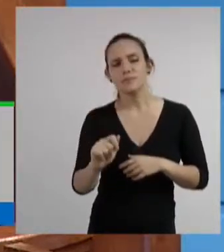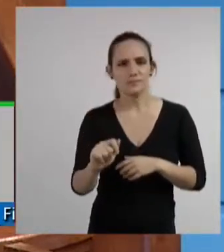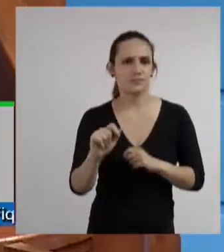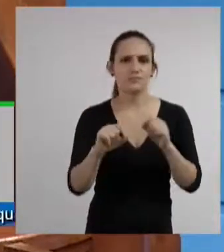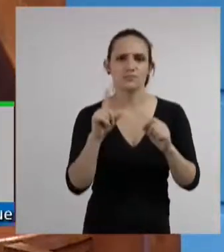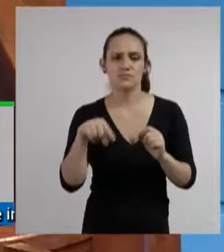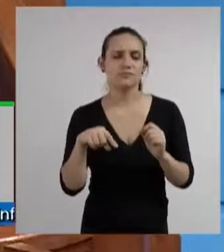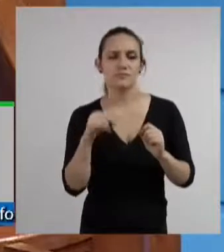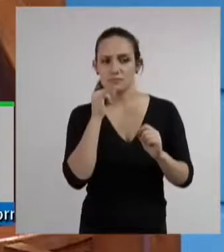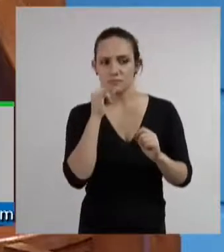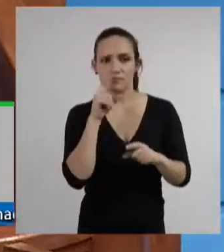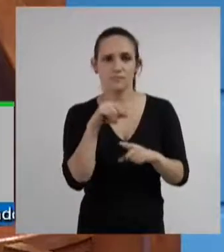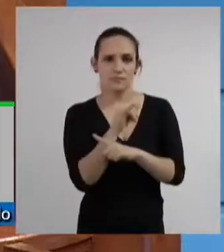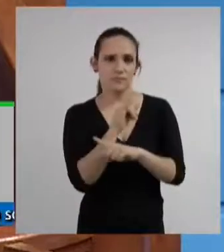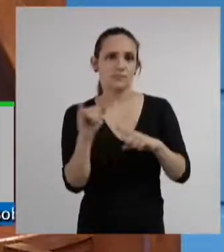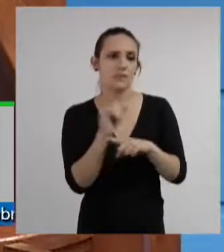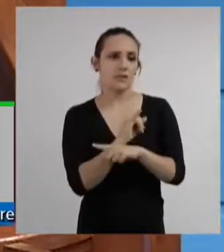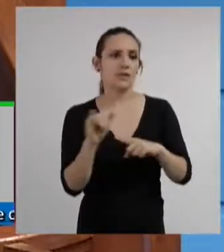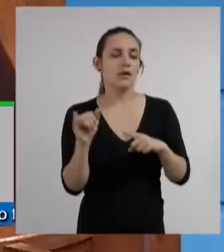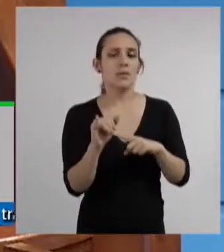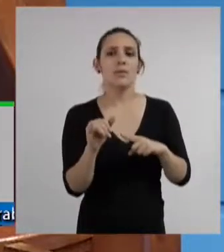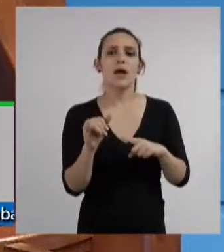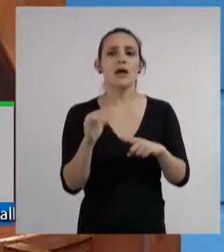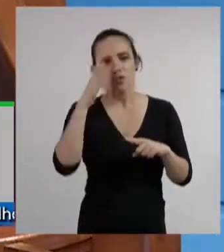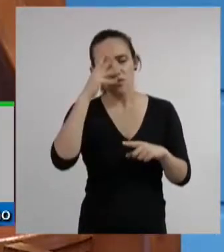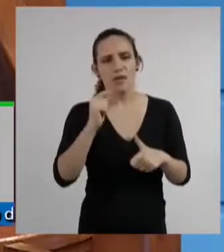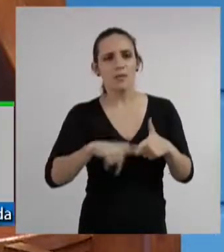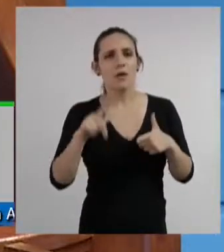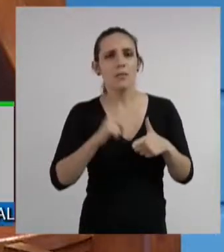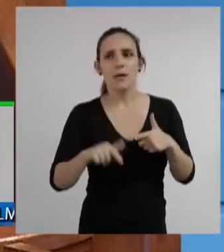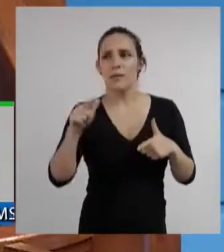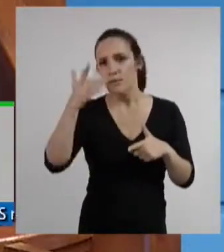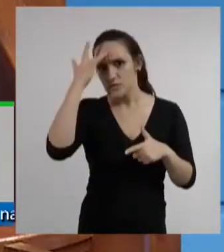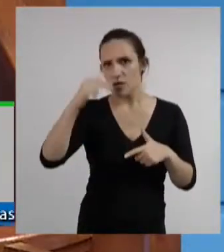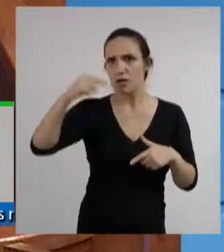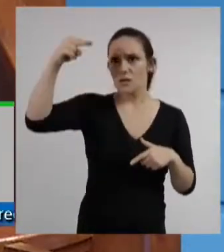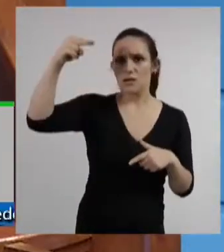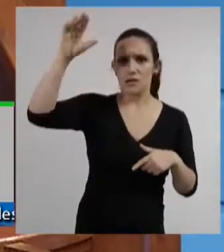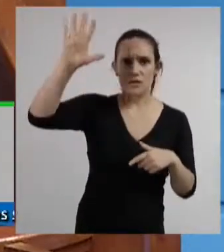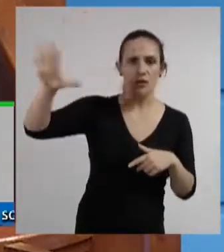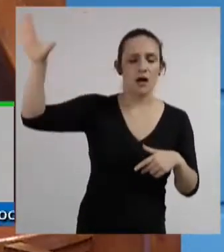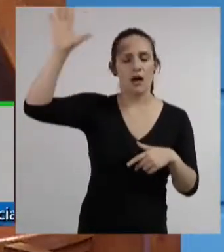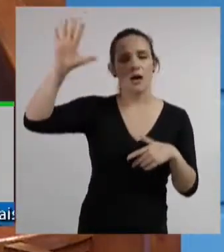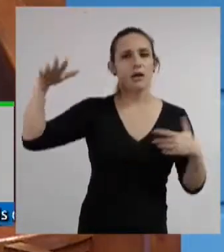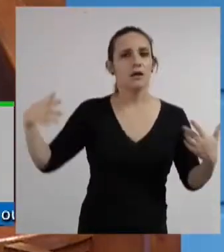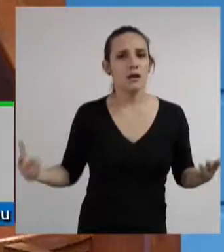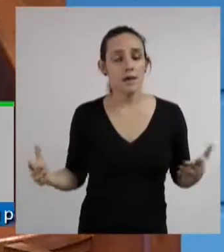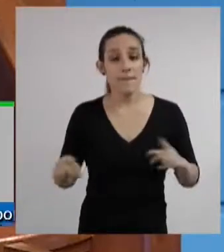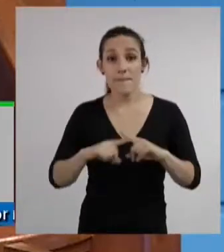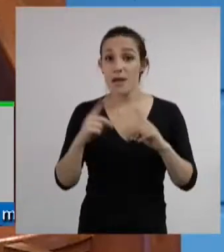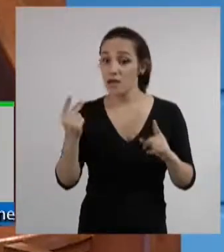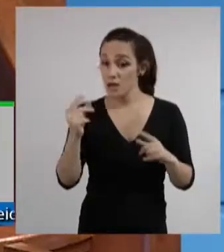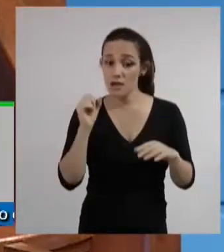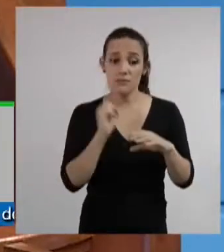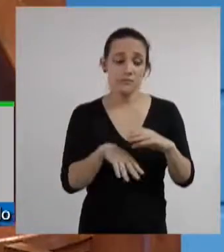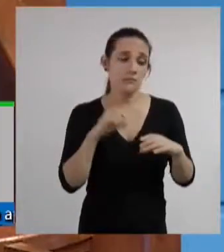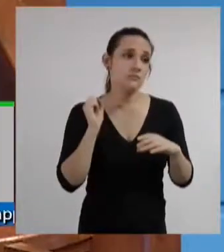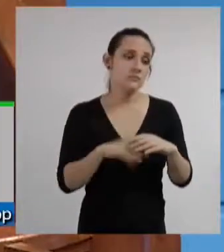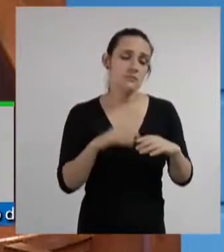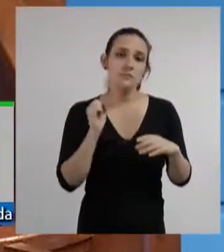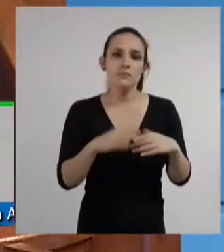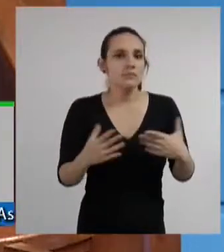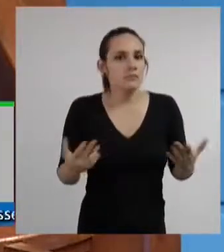a situação do nordestino dentro do próprio fundo. E se não acionar esse fundo, se não tiver